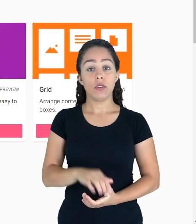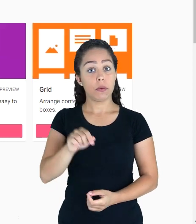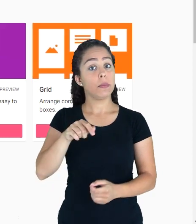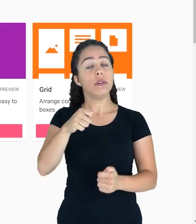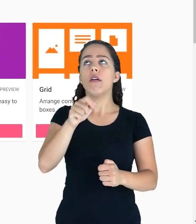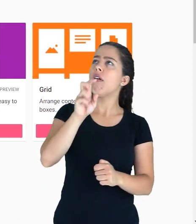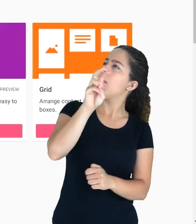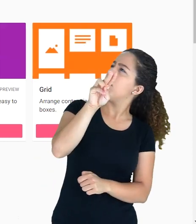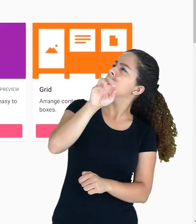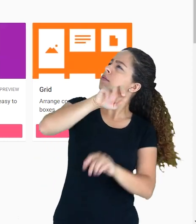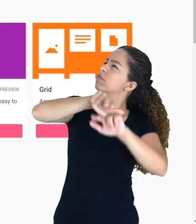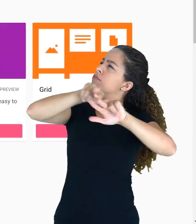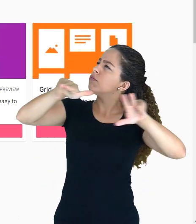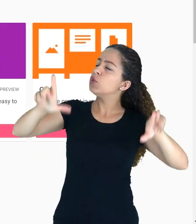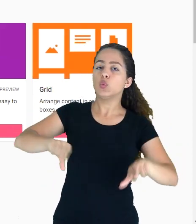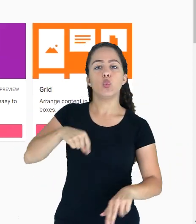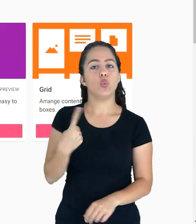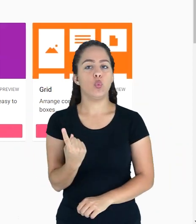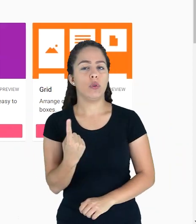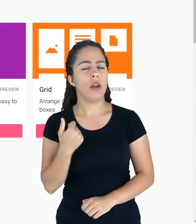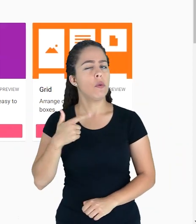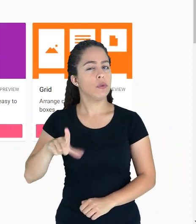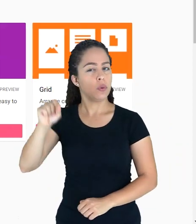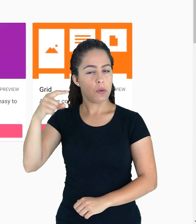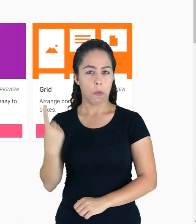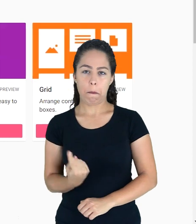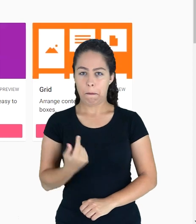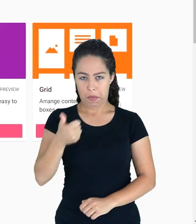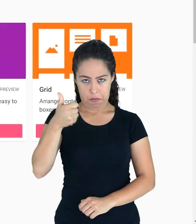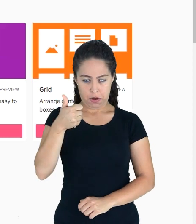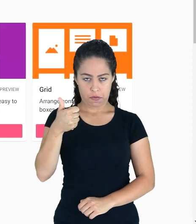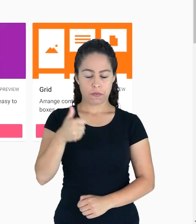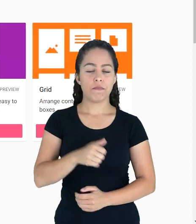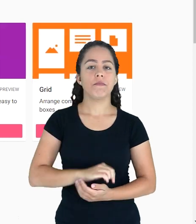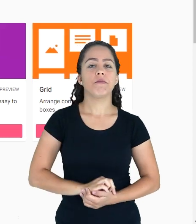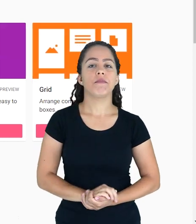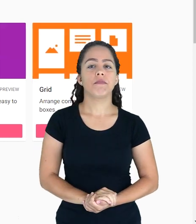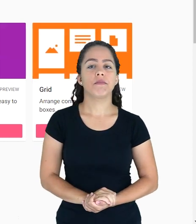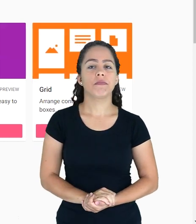Eu vou escolher esse primeiro aqui, Select.